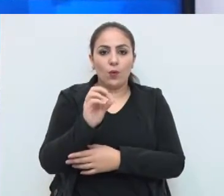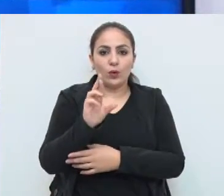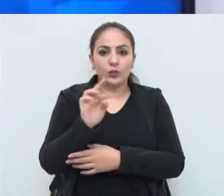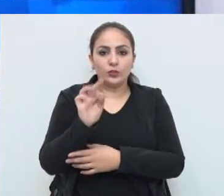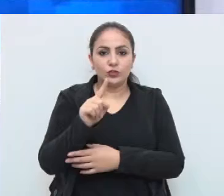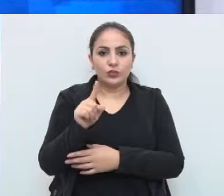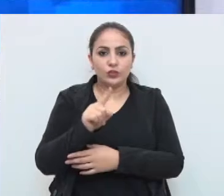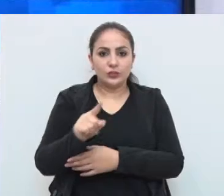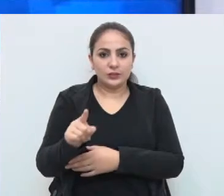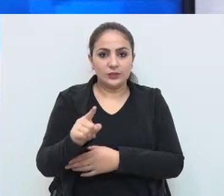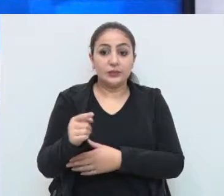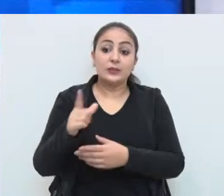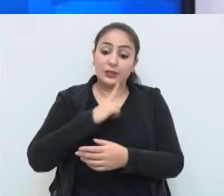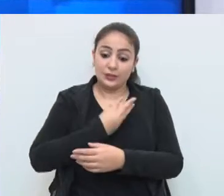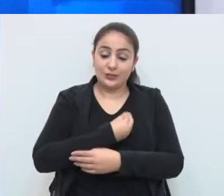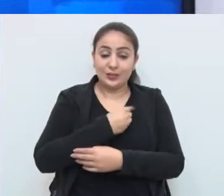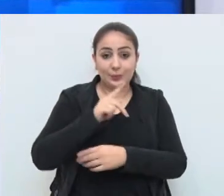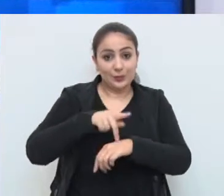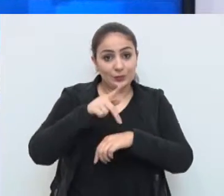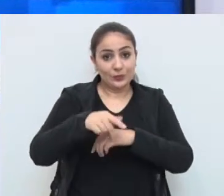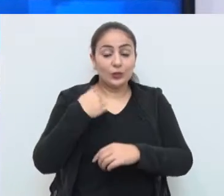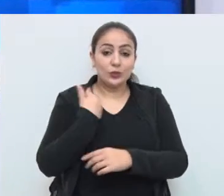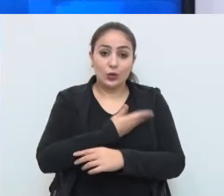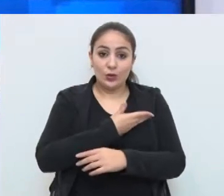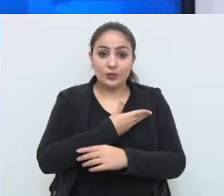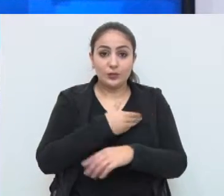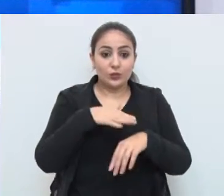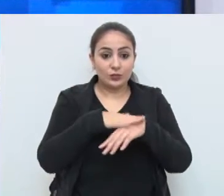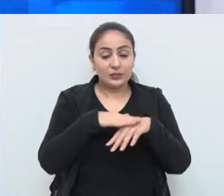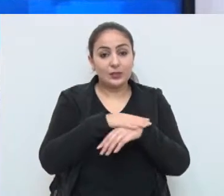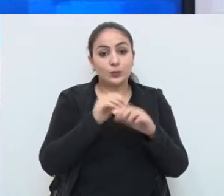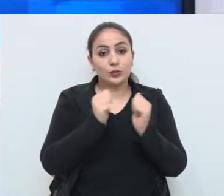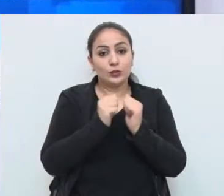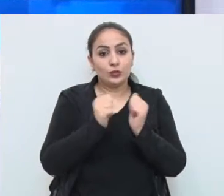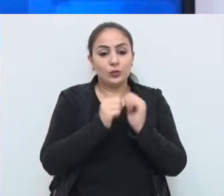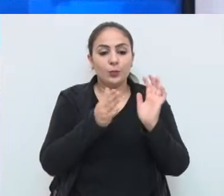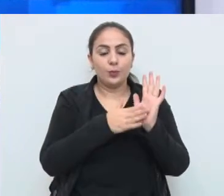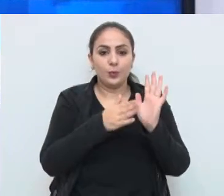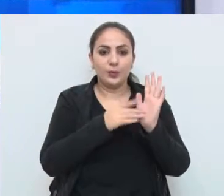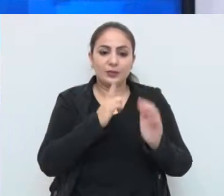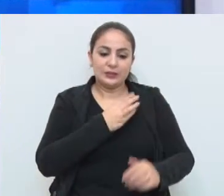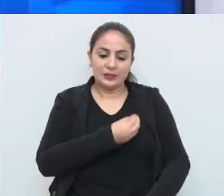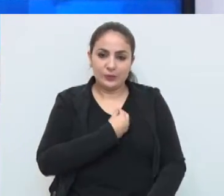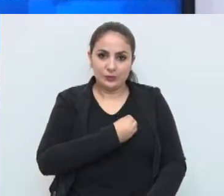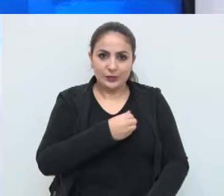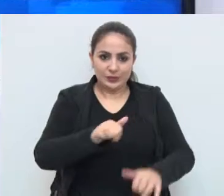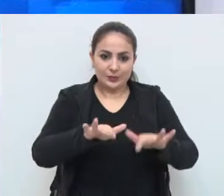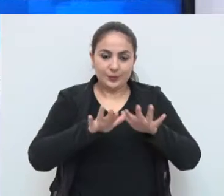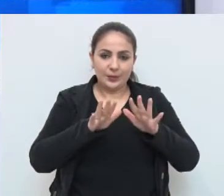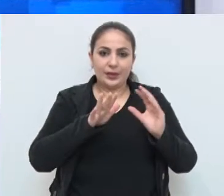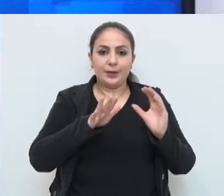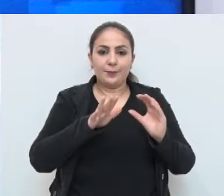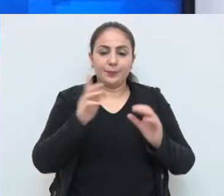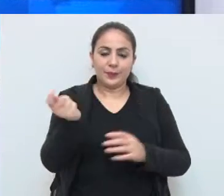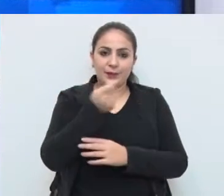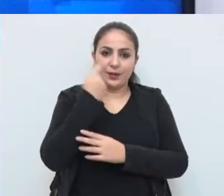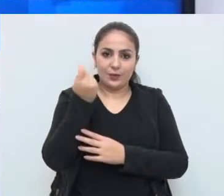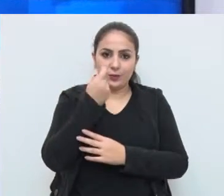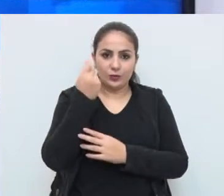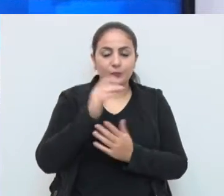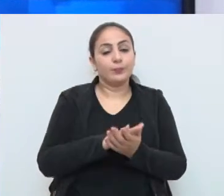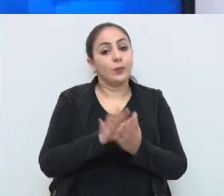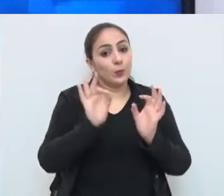nossa equipe aproveitou a visita e conversou com ela sobre algumas propostas que tramitam na Assembleia Gaúcha. Um